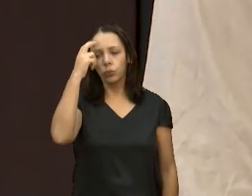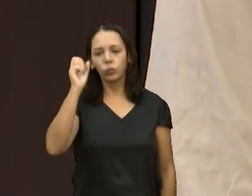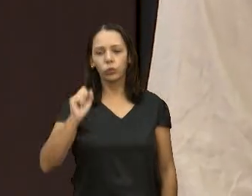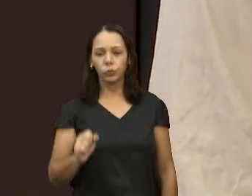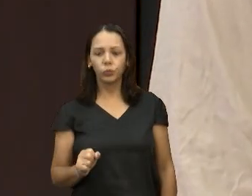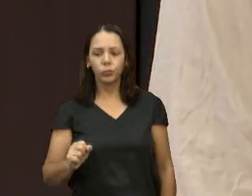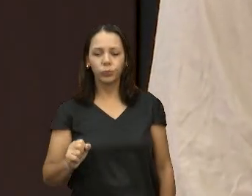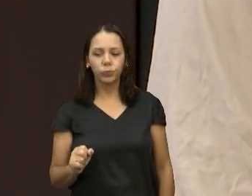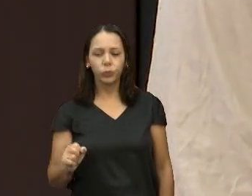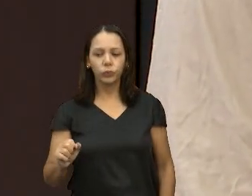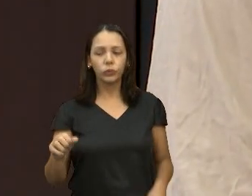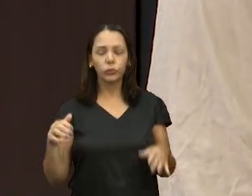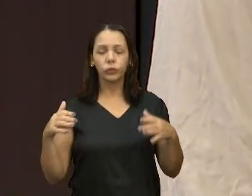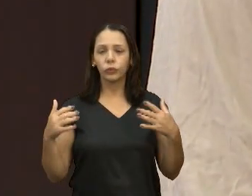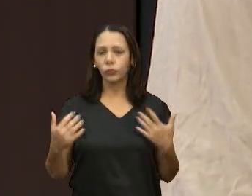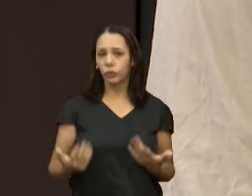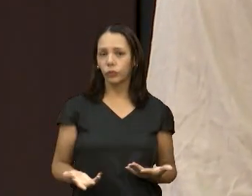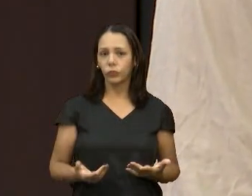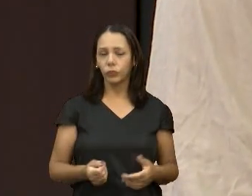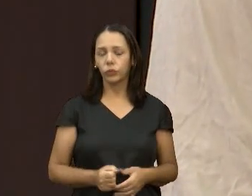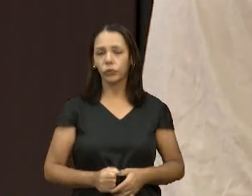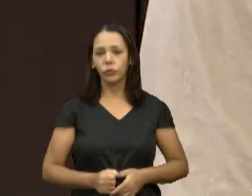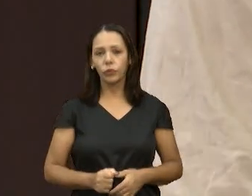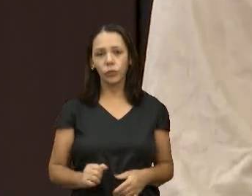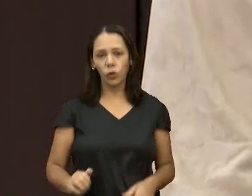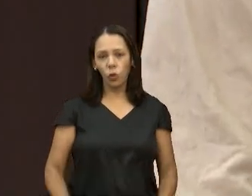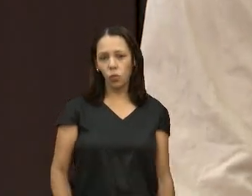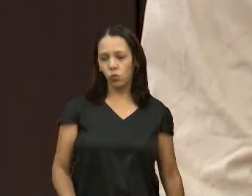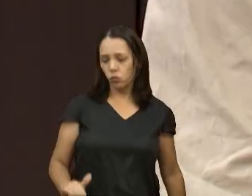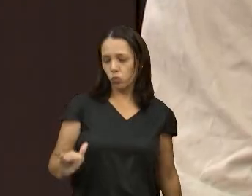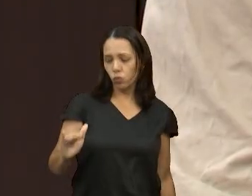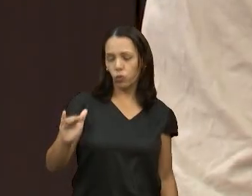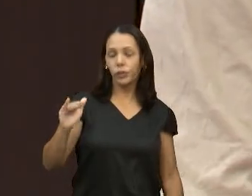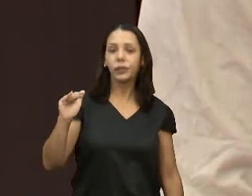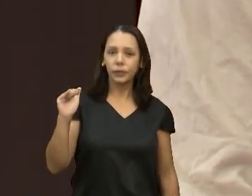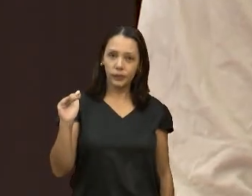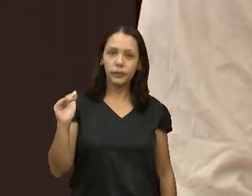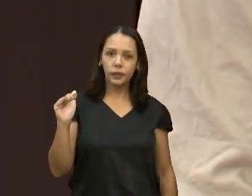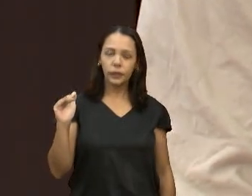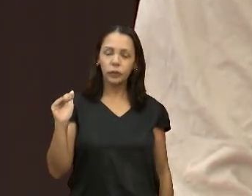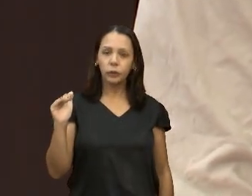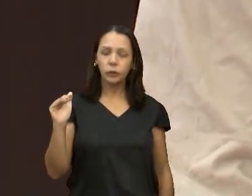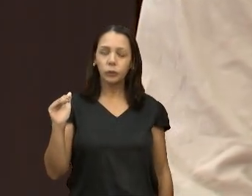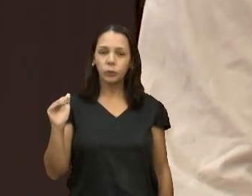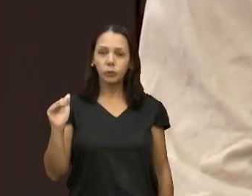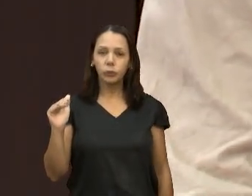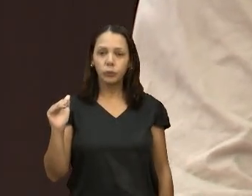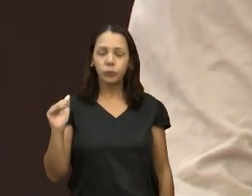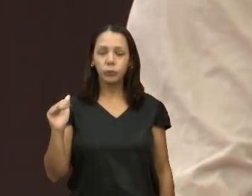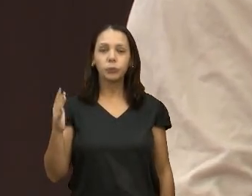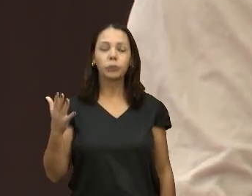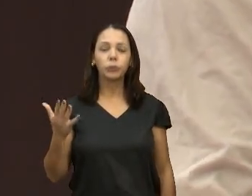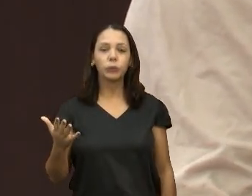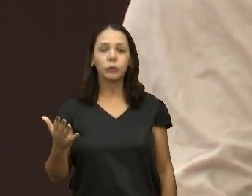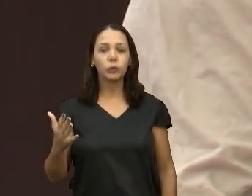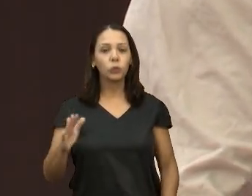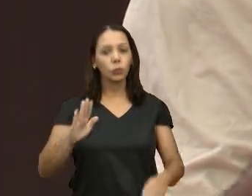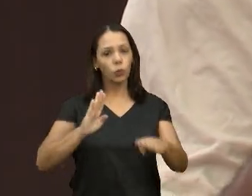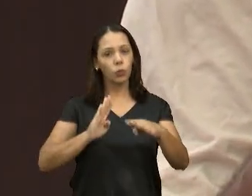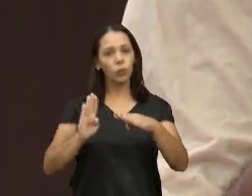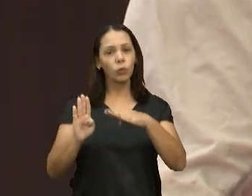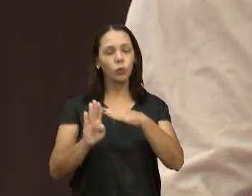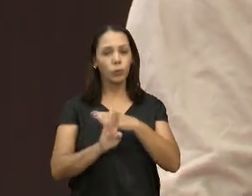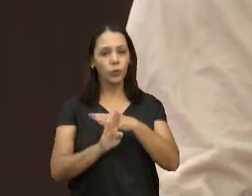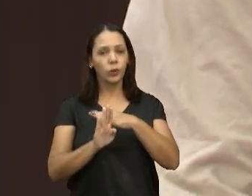né? Então, a minha infância e adolescência foi justamente esse menino crescendo num